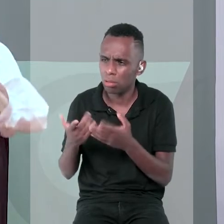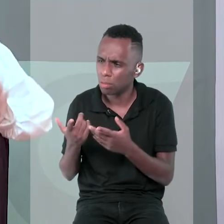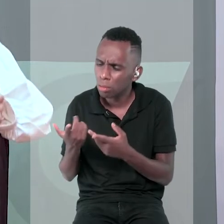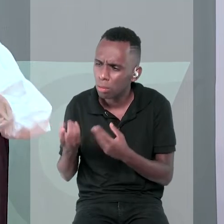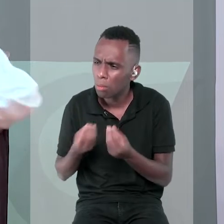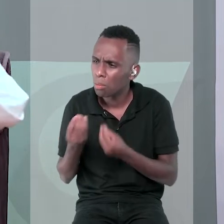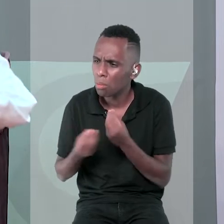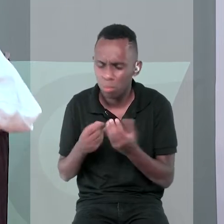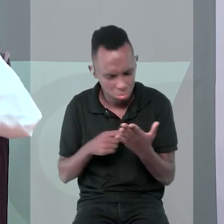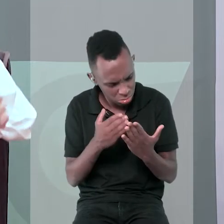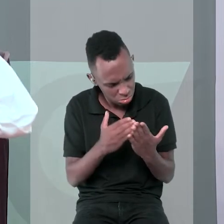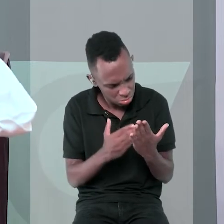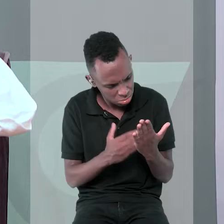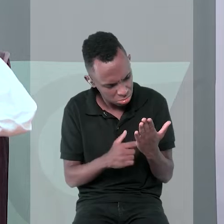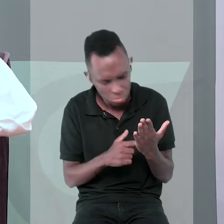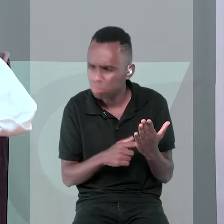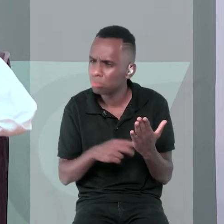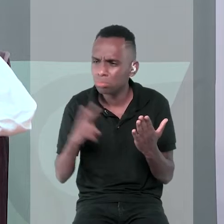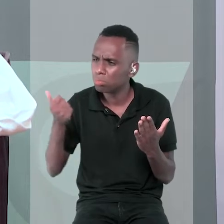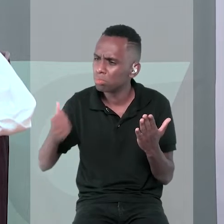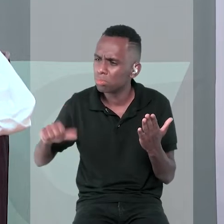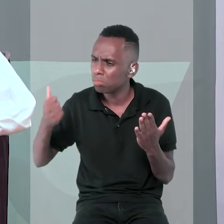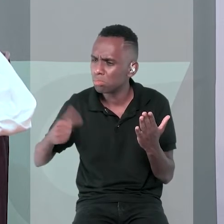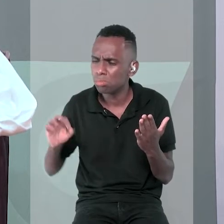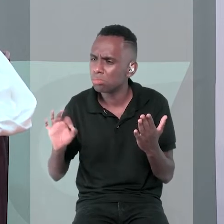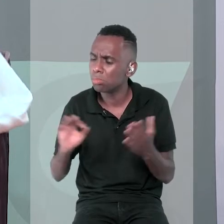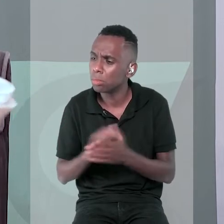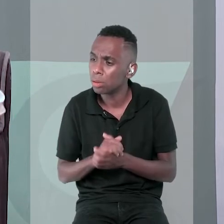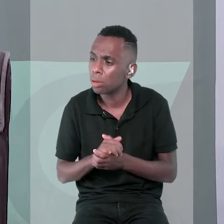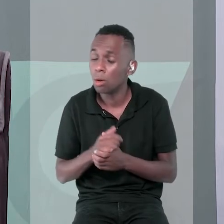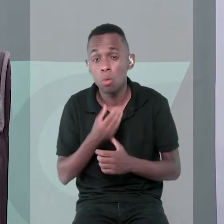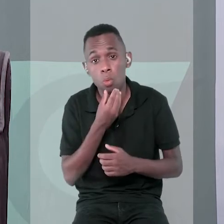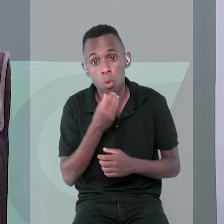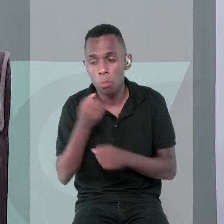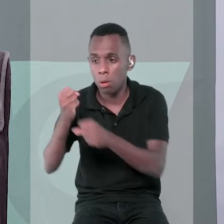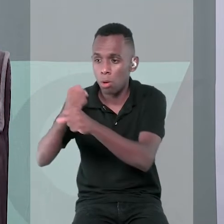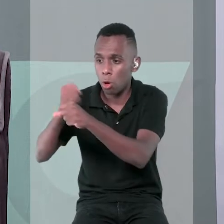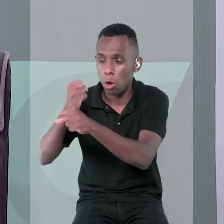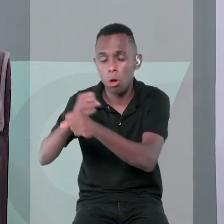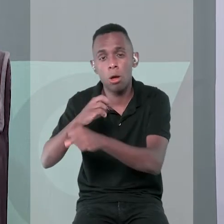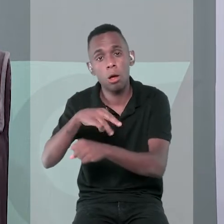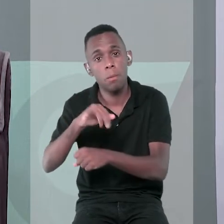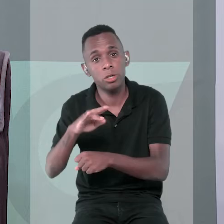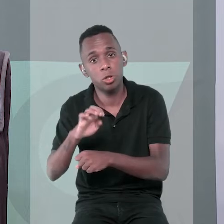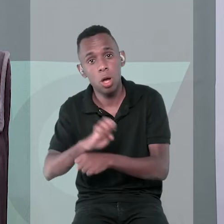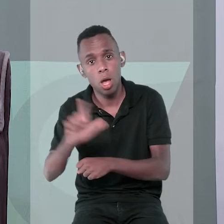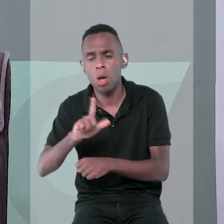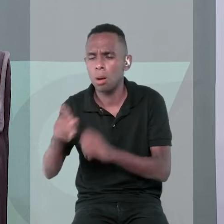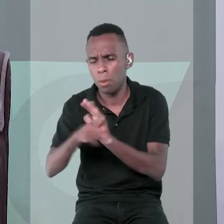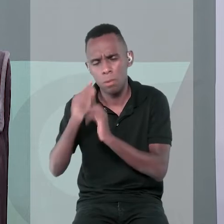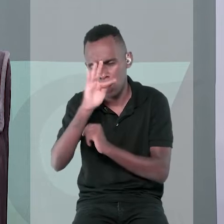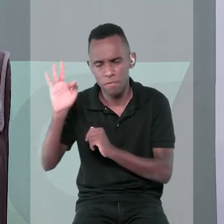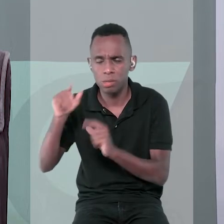prevista na minha análise. E esse escultor, que é o Michel Coste, que é um escultor